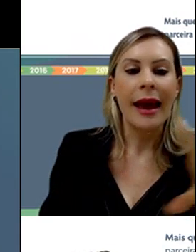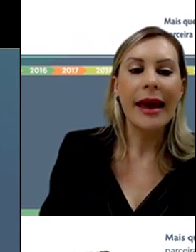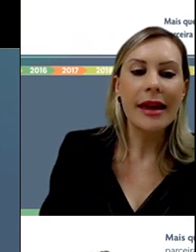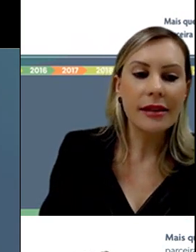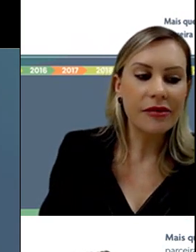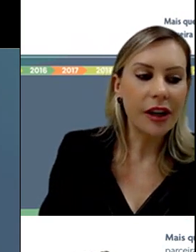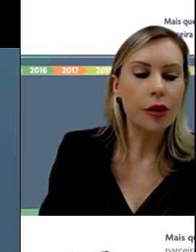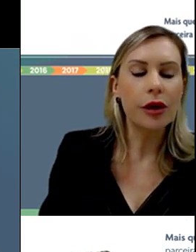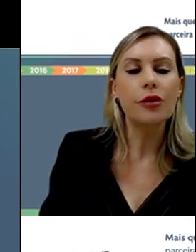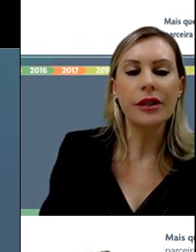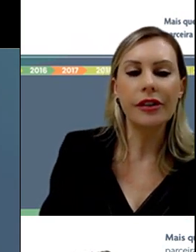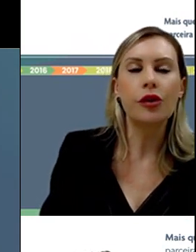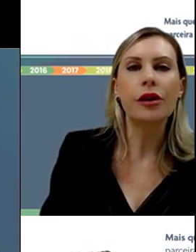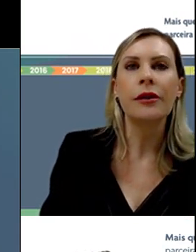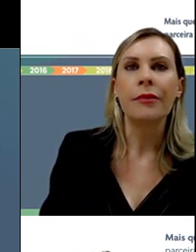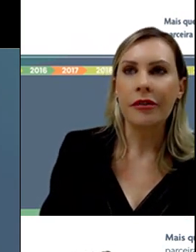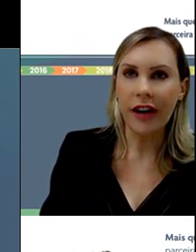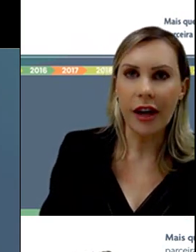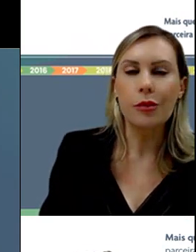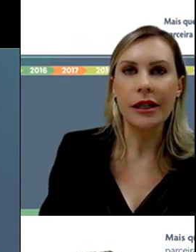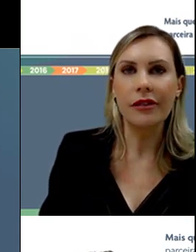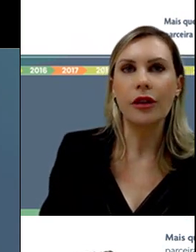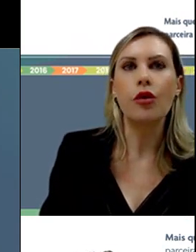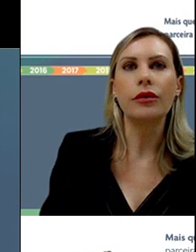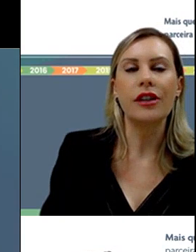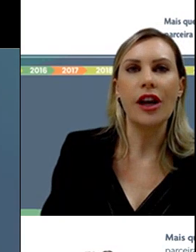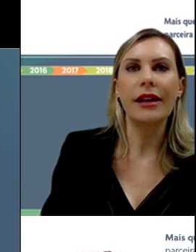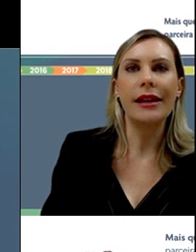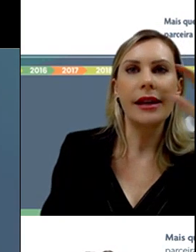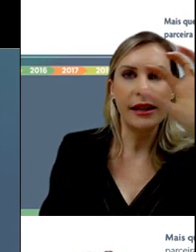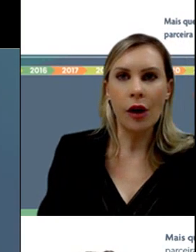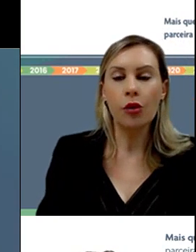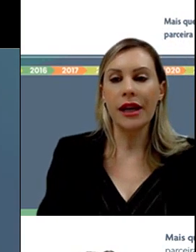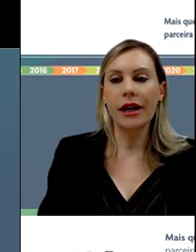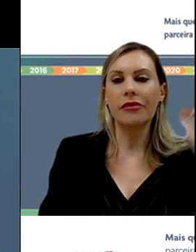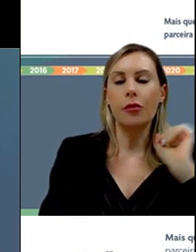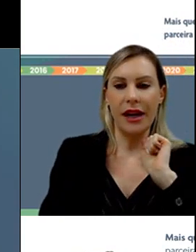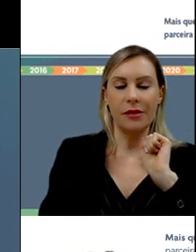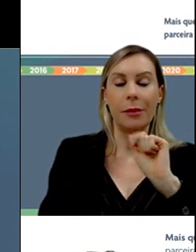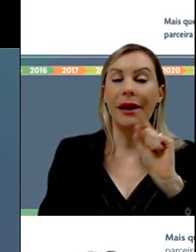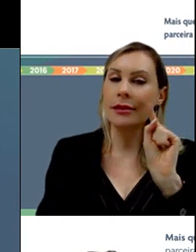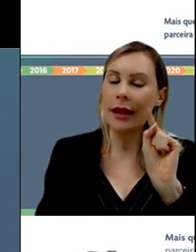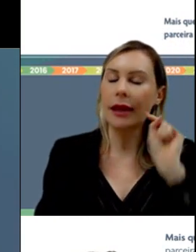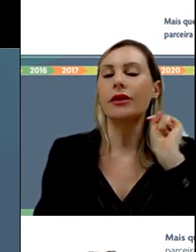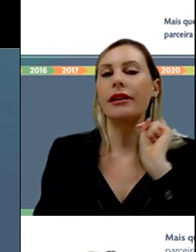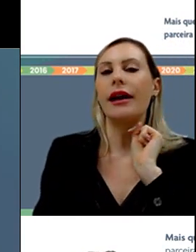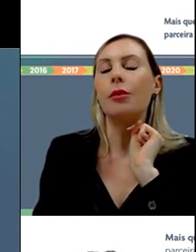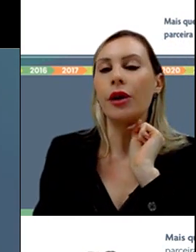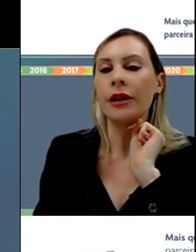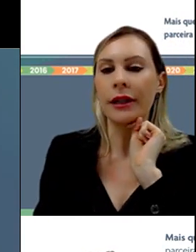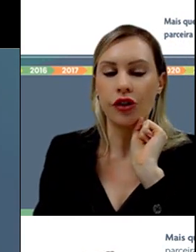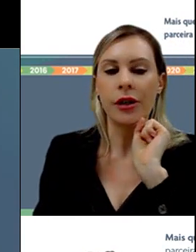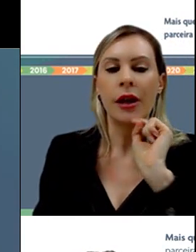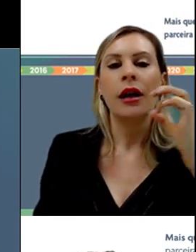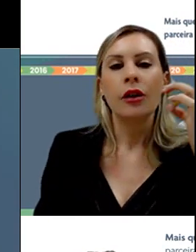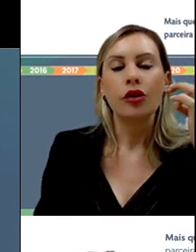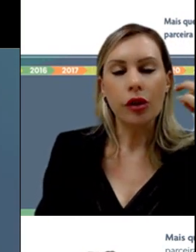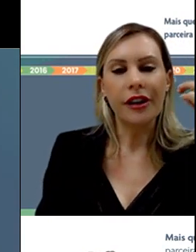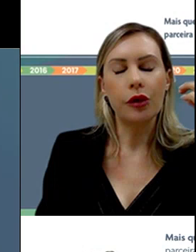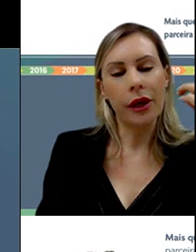R$425. É esse valor que o servidor vai observar no contra-cheque dele na rubrica FUNPRESP, mas tem um detalhe